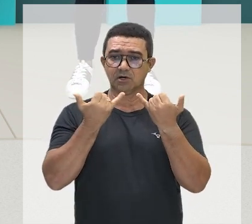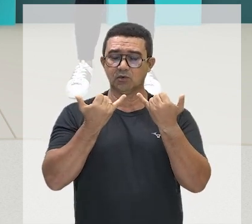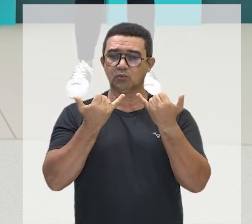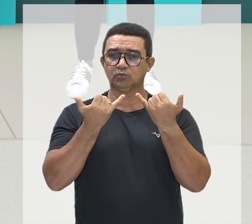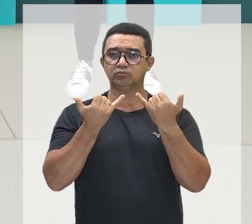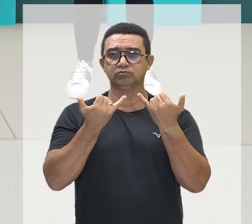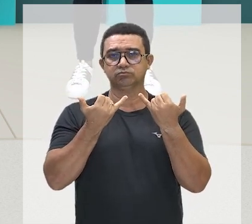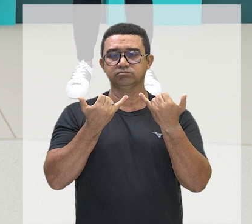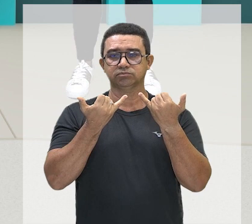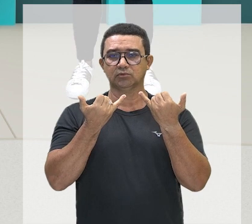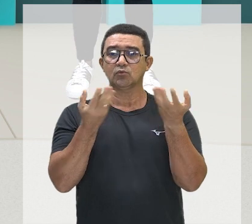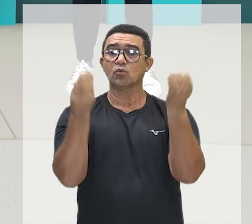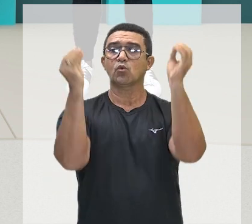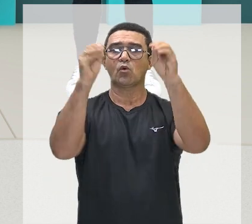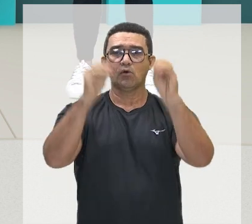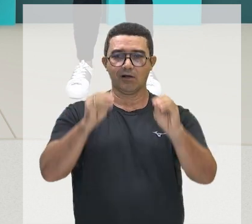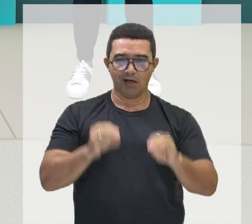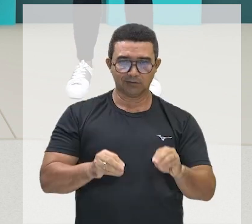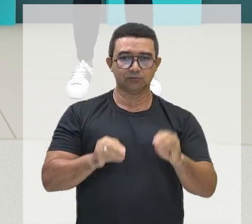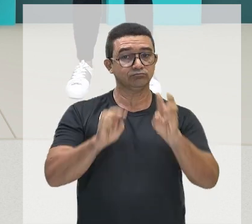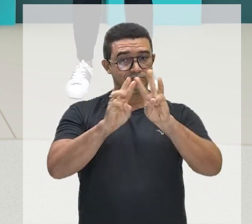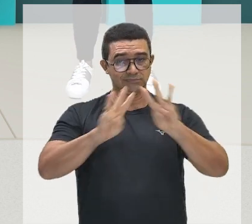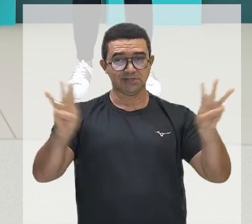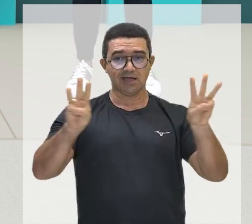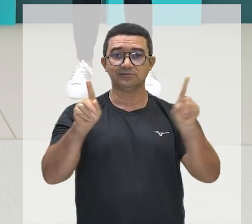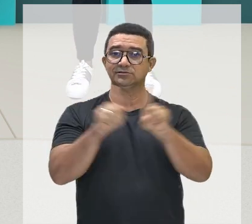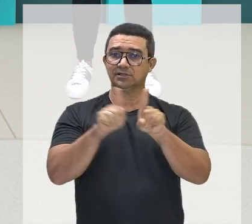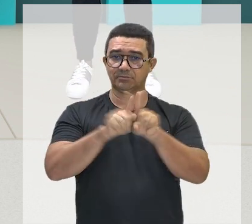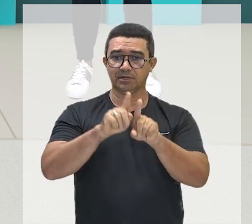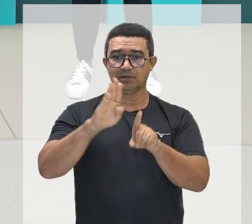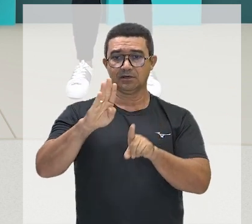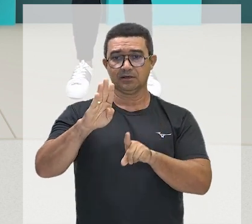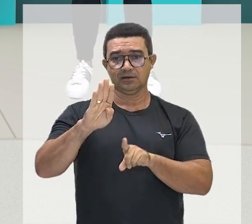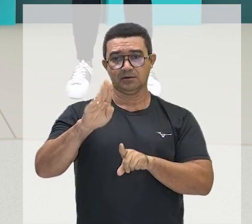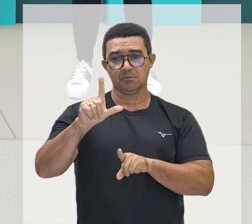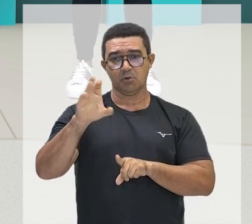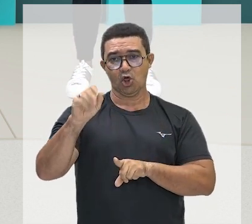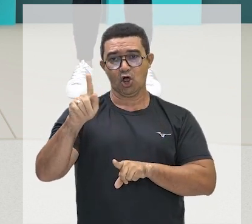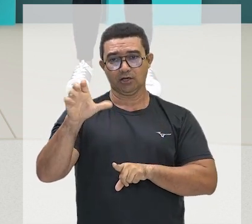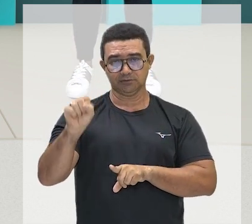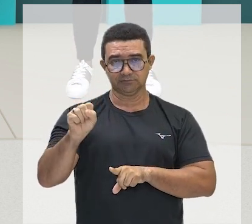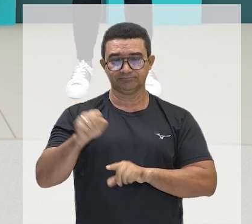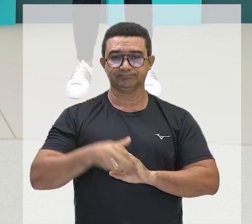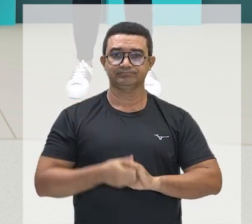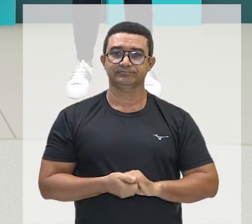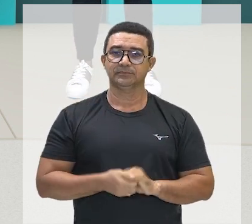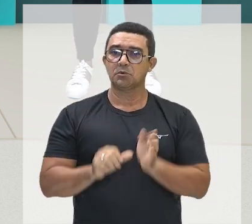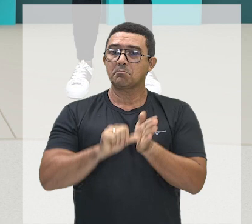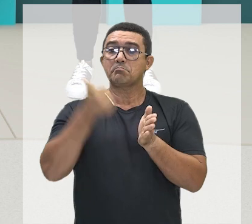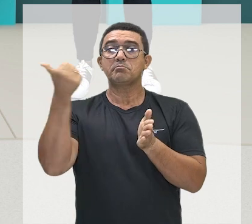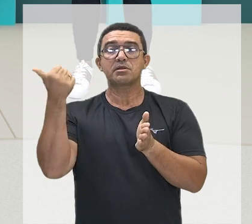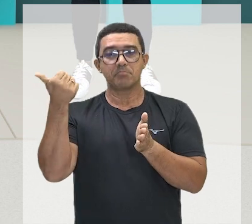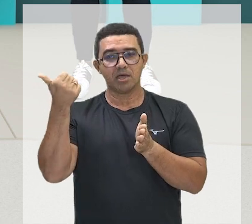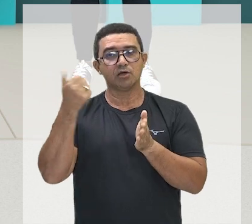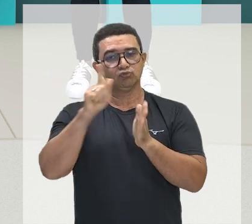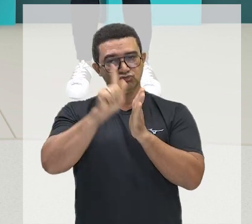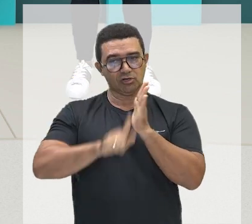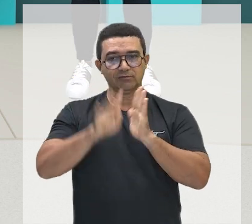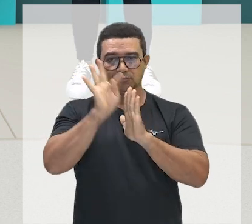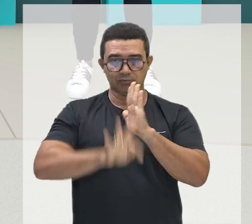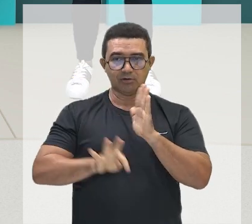sites e blogs, ok? Então, esse aqui é o nosso primeiro gênero textual digital. O